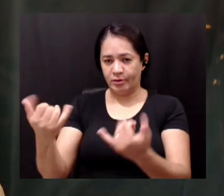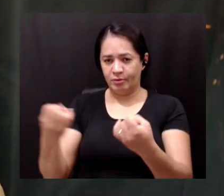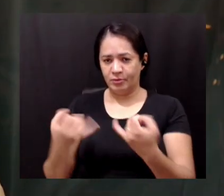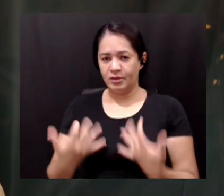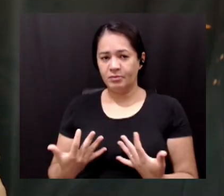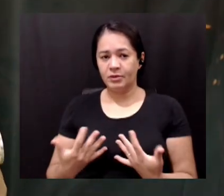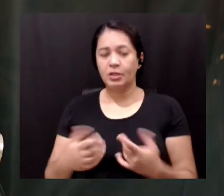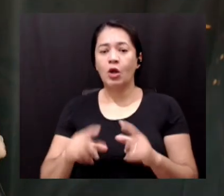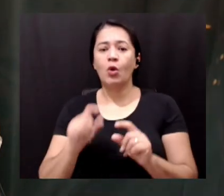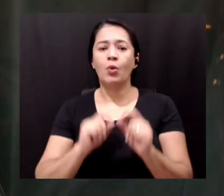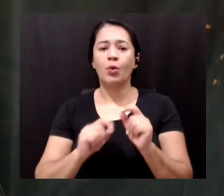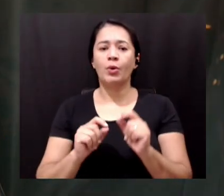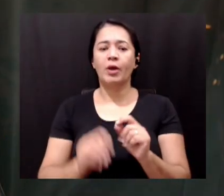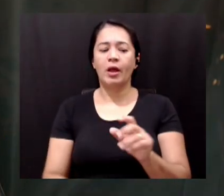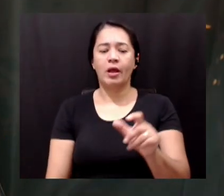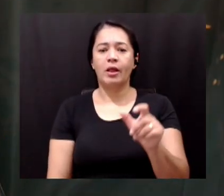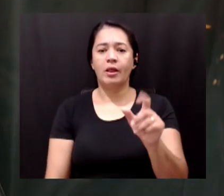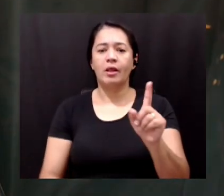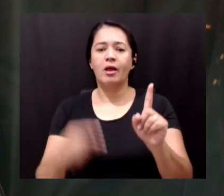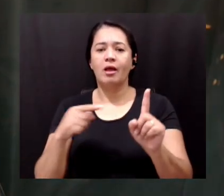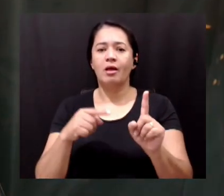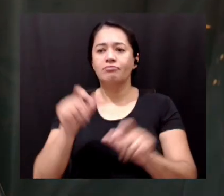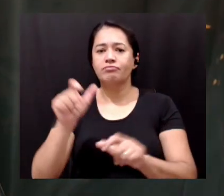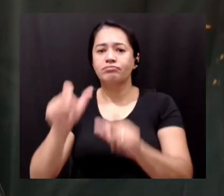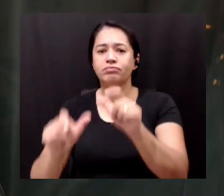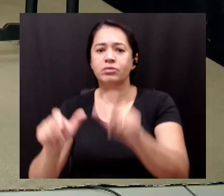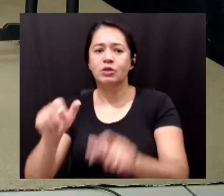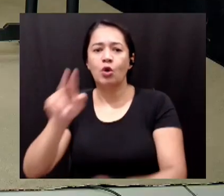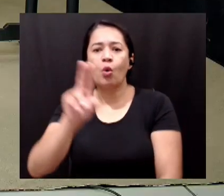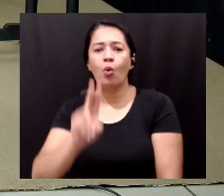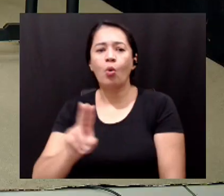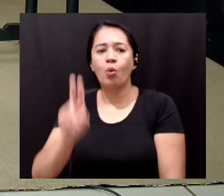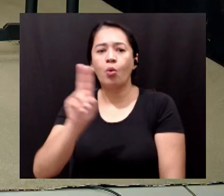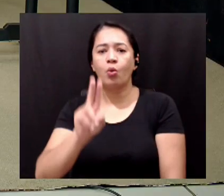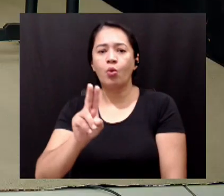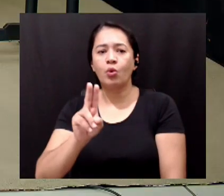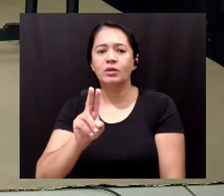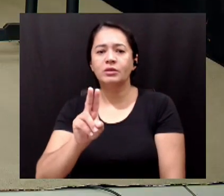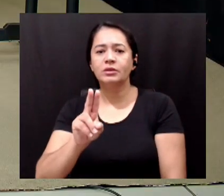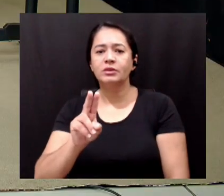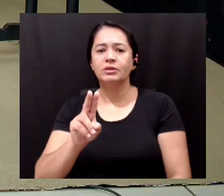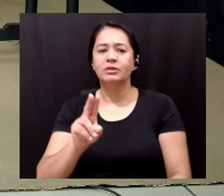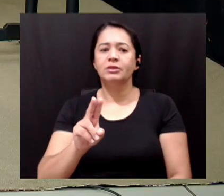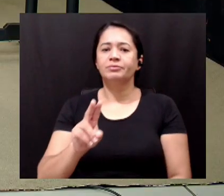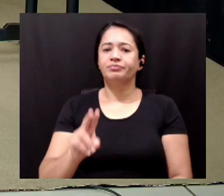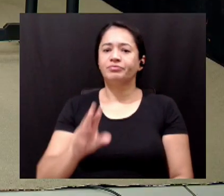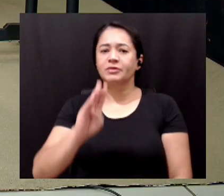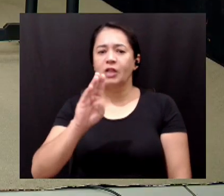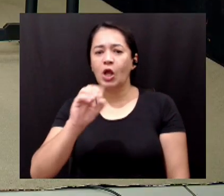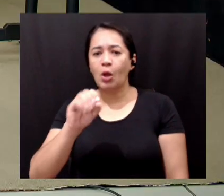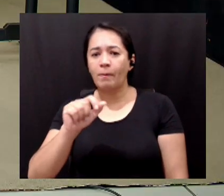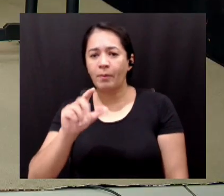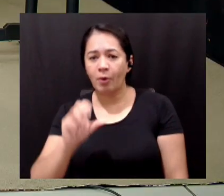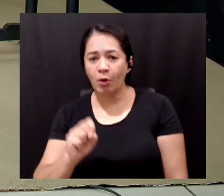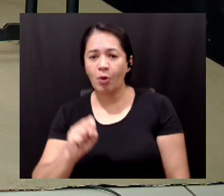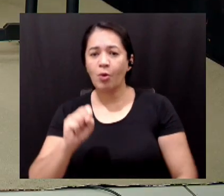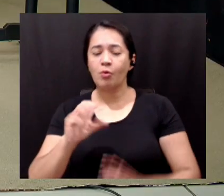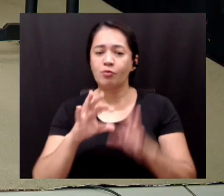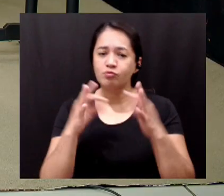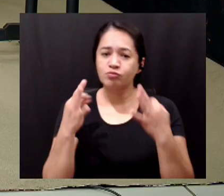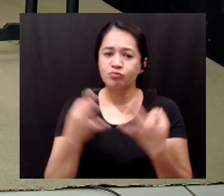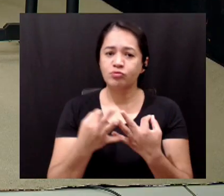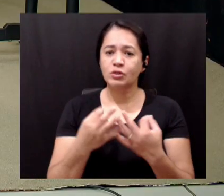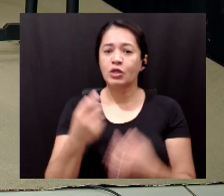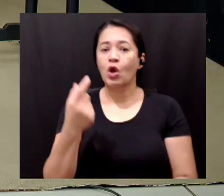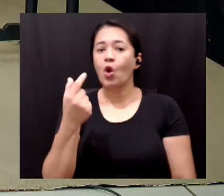né, esses Bolsa Família, esses recursos disponibilizados pelo governo para